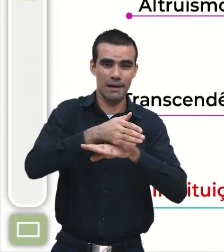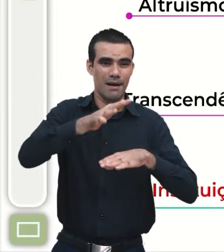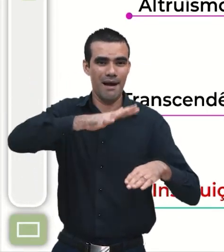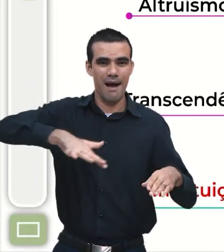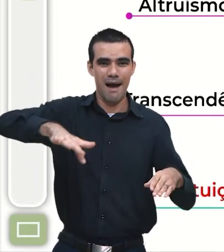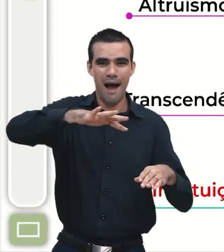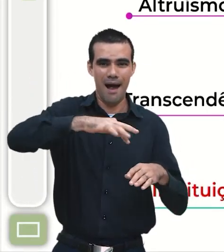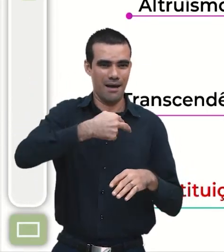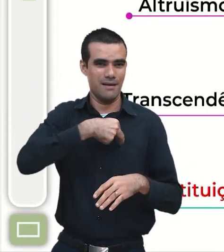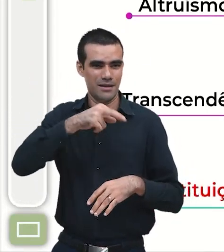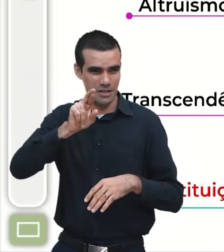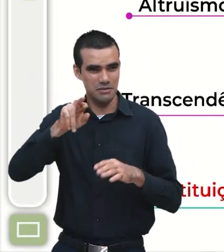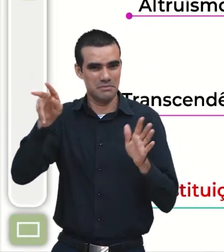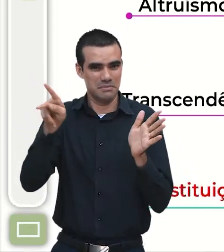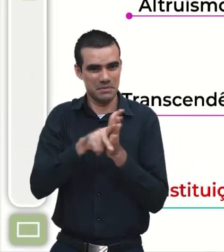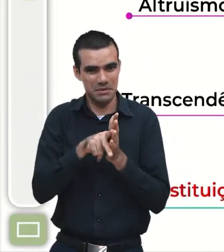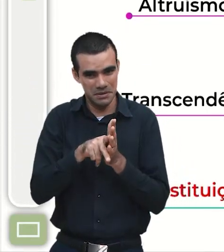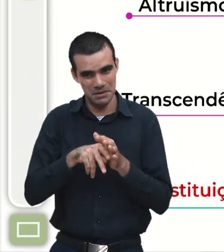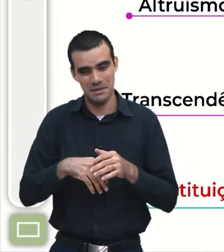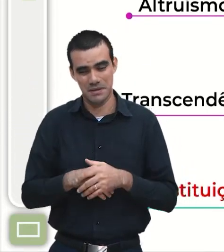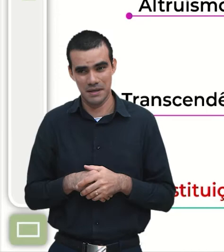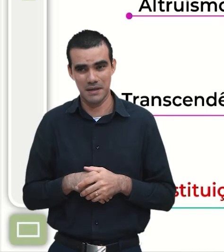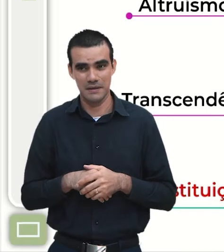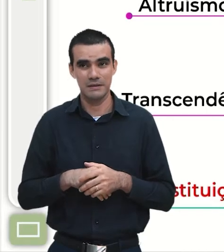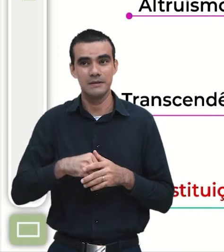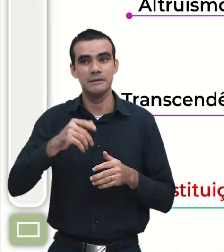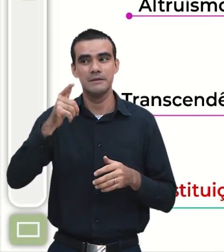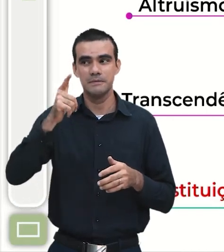um espaço religioso propriamente dita.